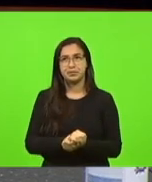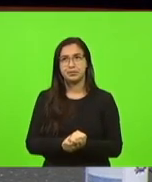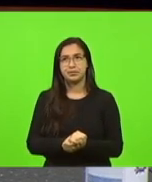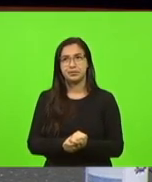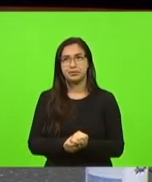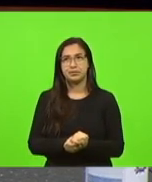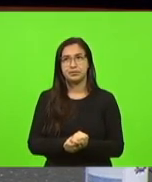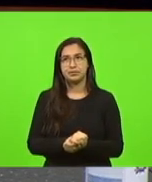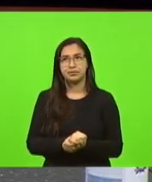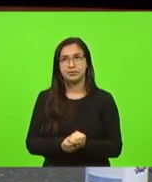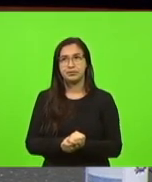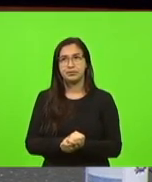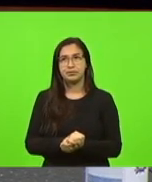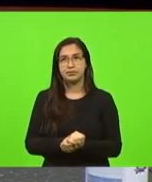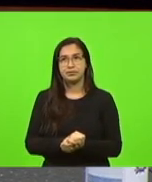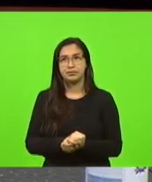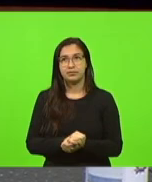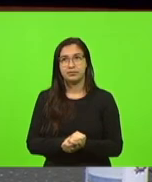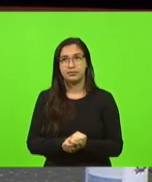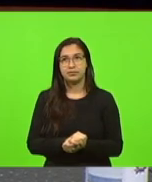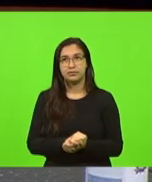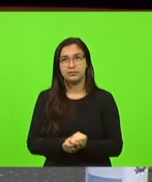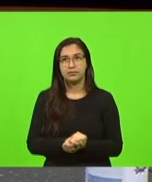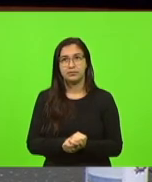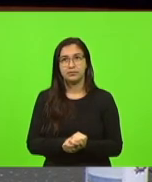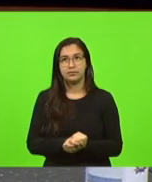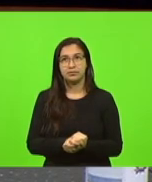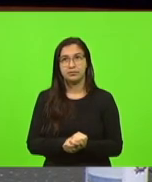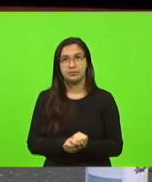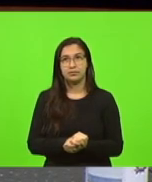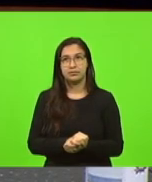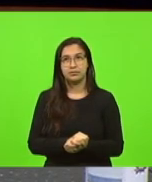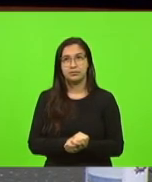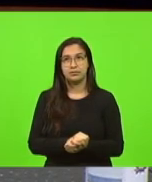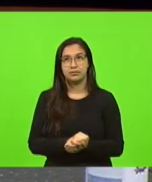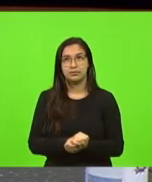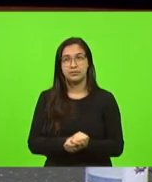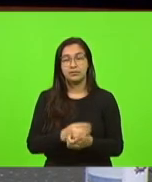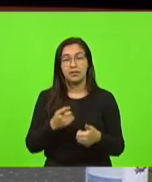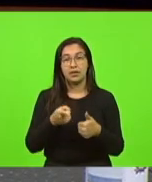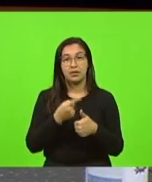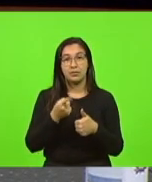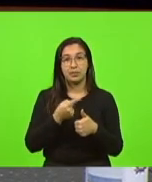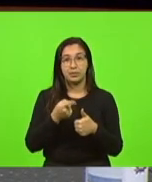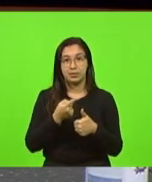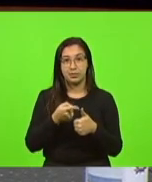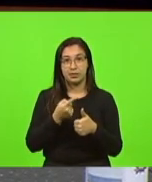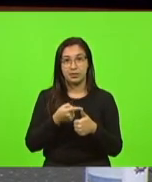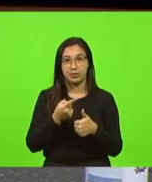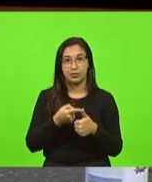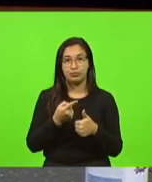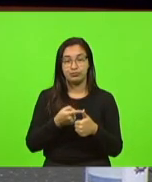deputado Alba, primeiro item do expediente,